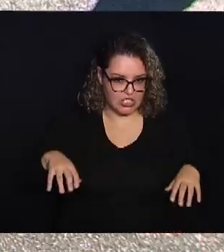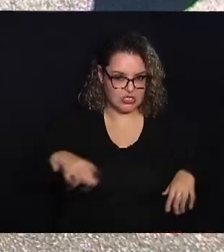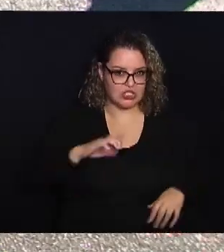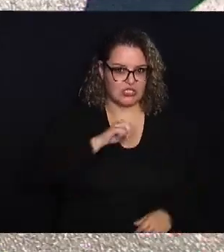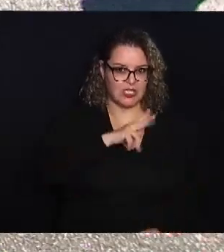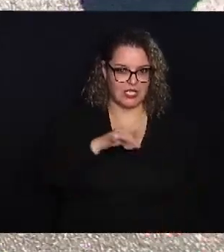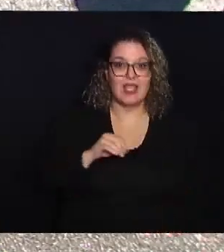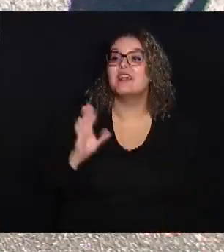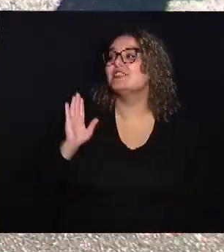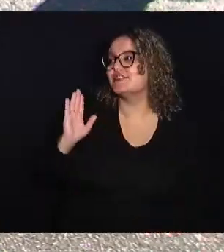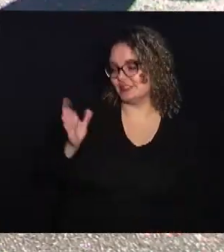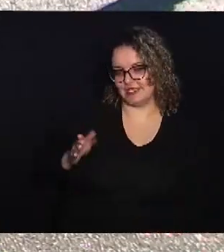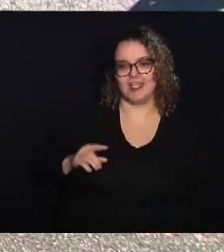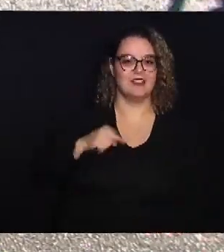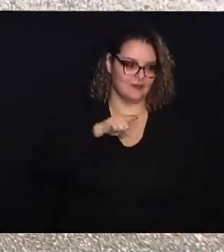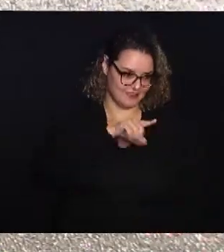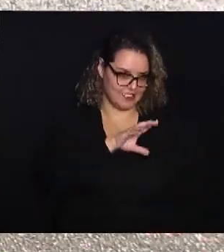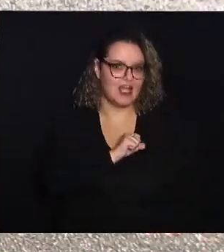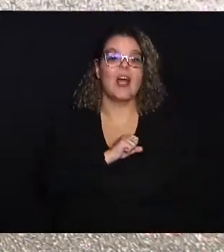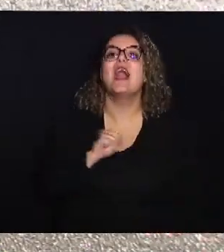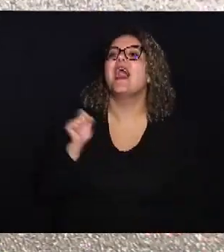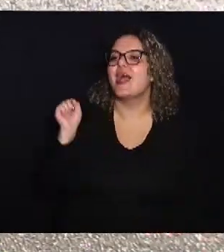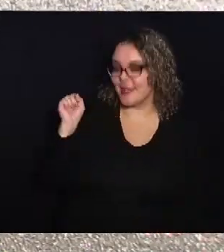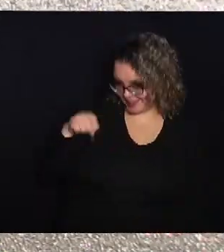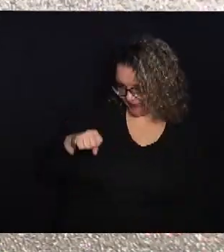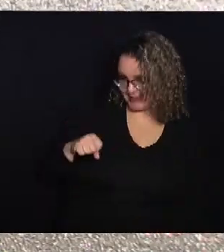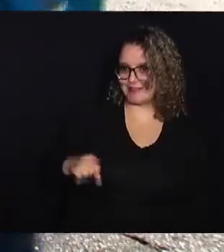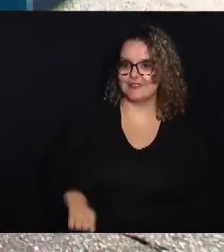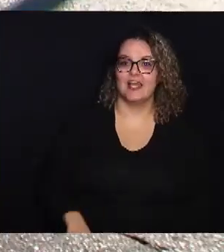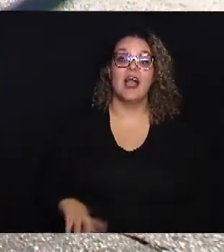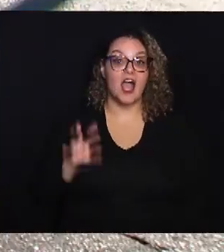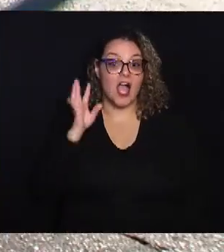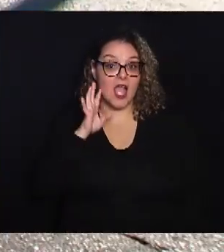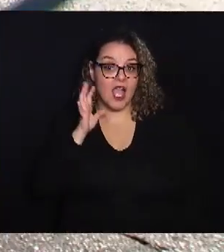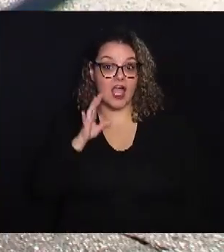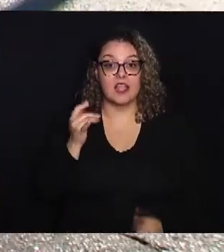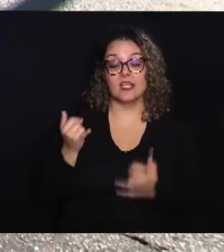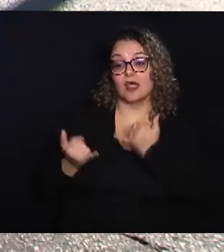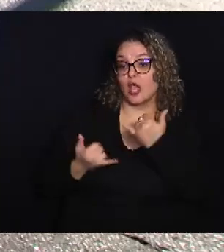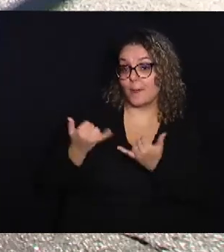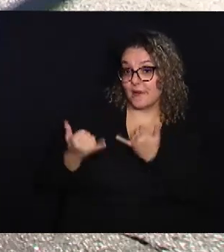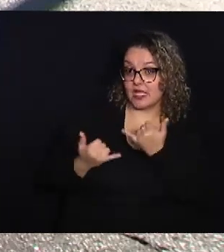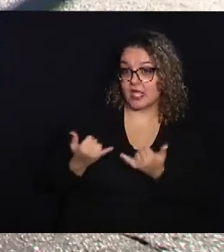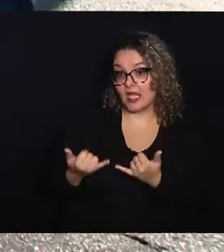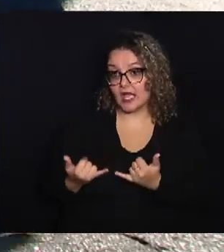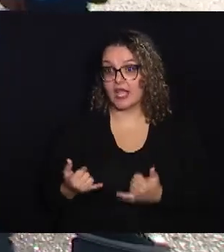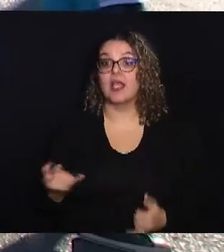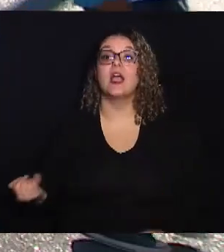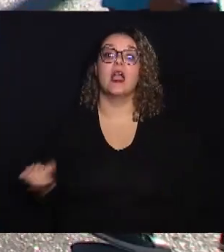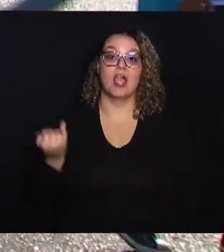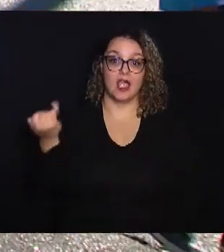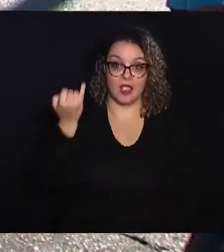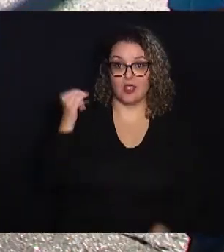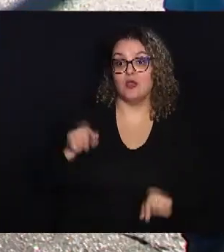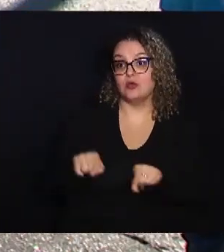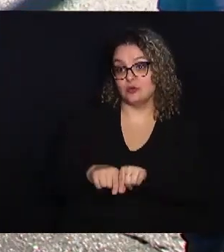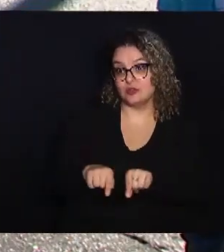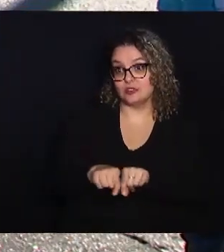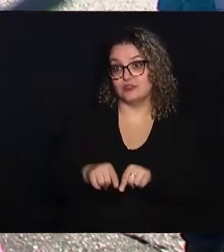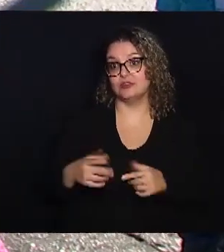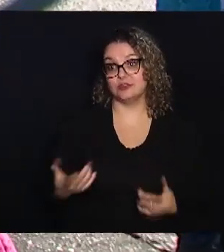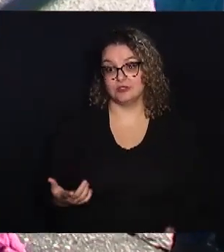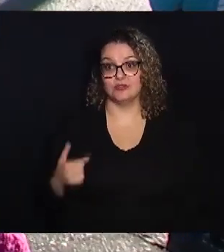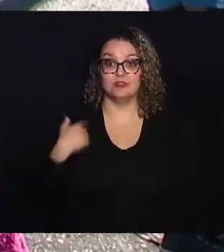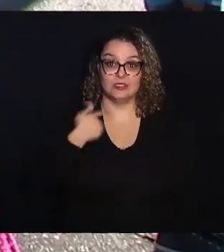carrinho de rolemã? Já. E você gosta? Gosto. É legal brincar, é muito importante